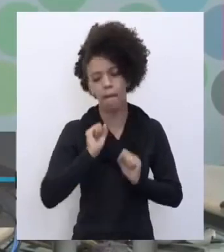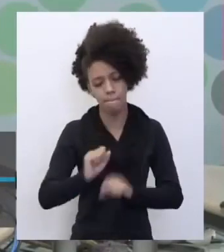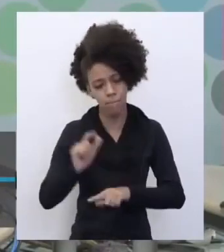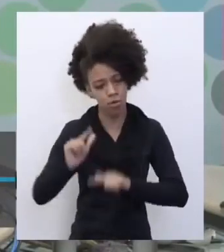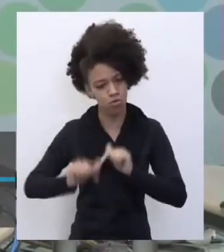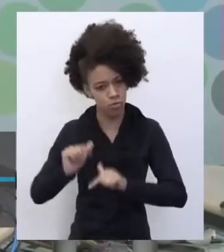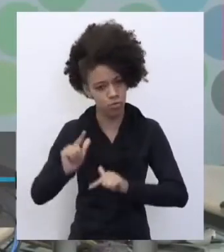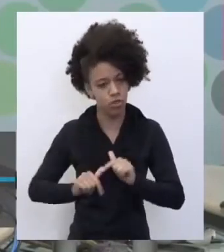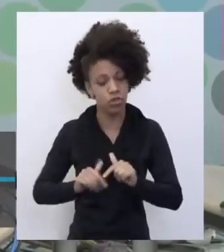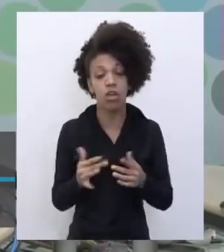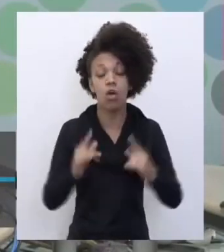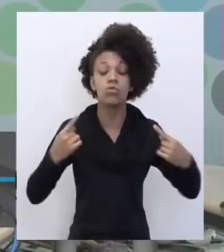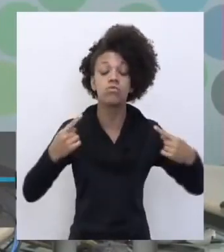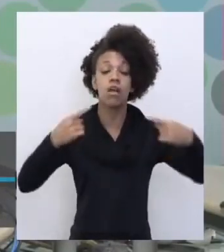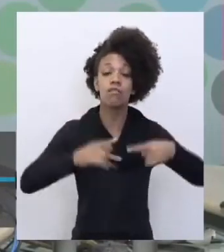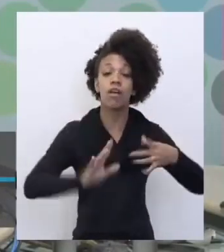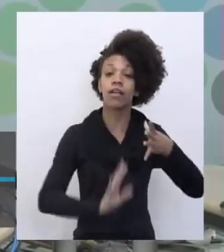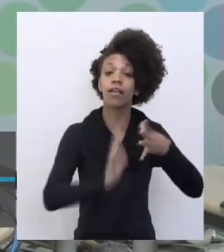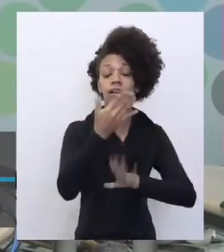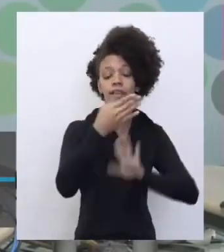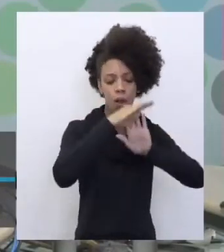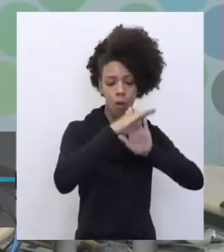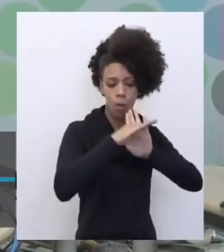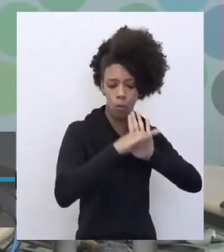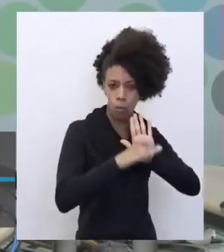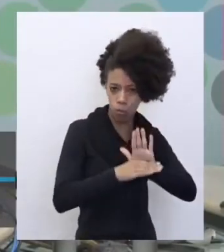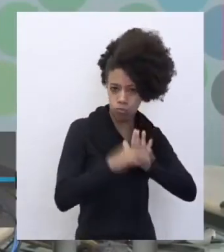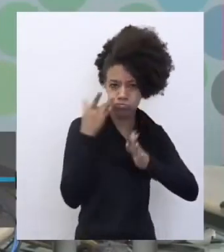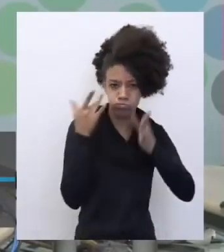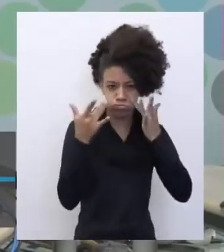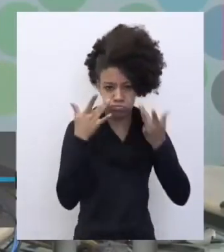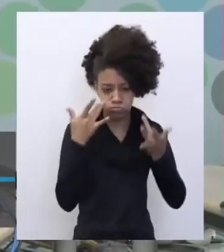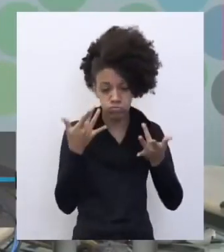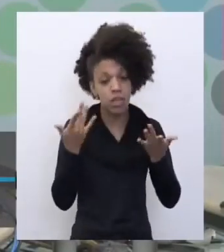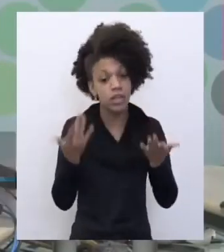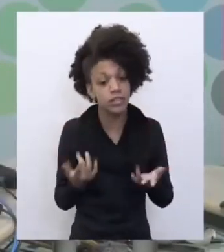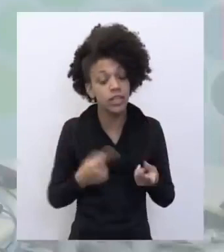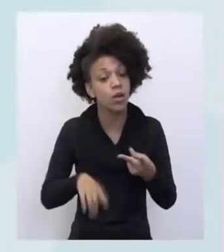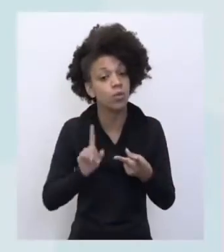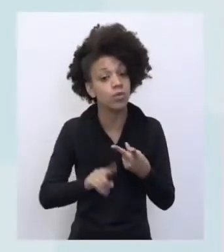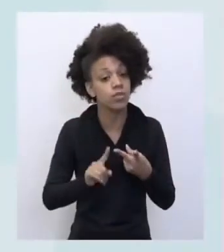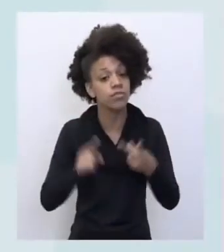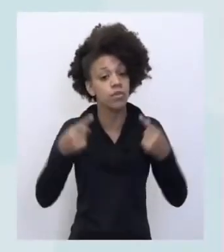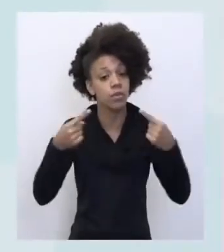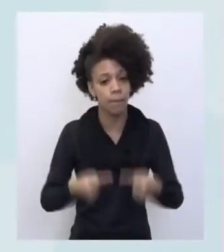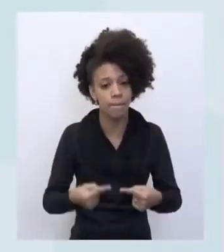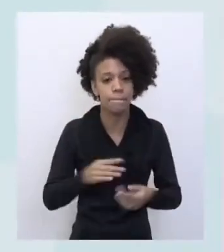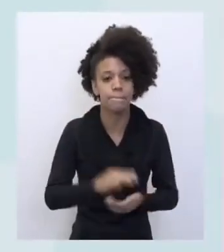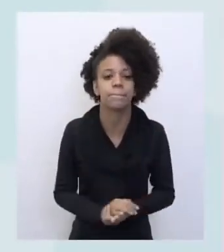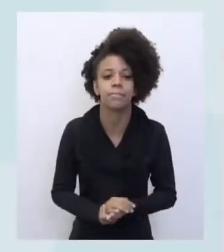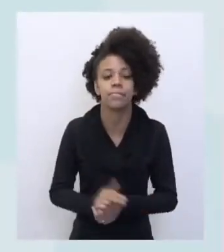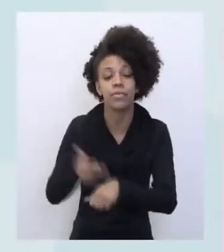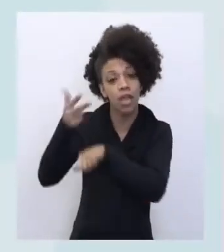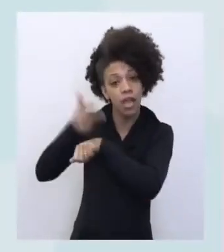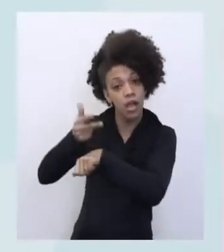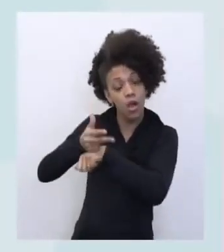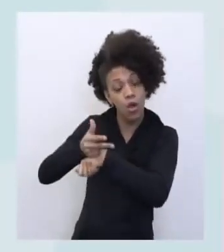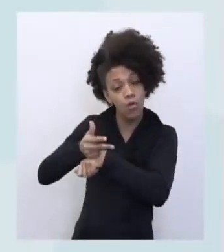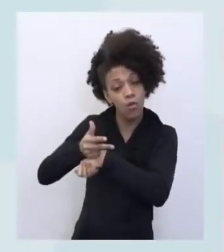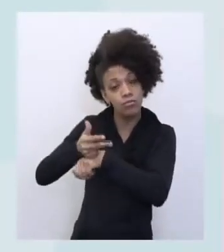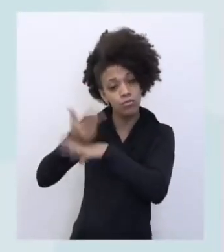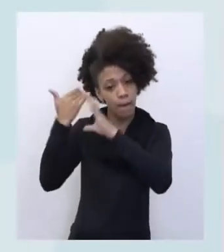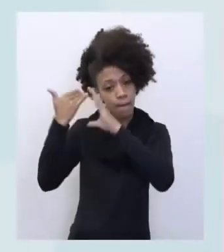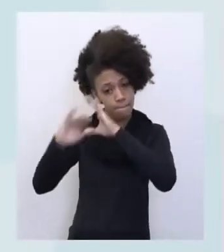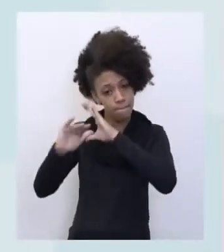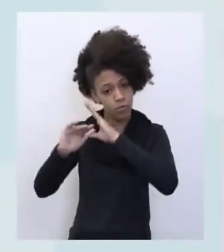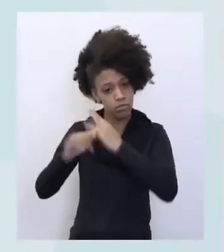o desafio é criar um roteiro. E o desafio número 2 é postar a gravação ou a foto do seu teatro de animação